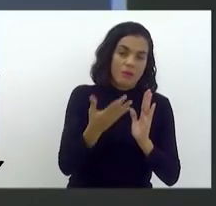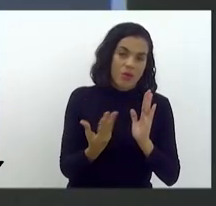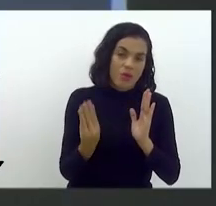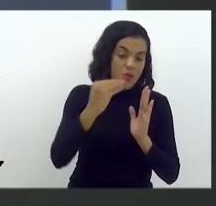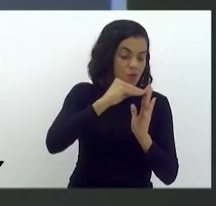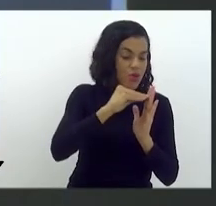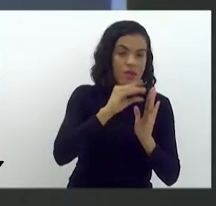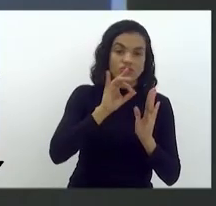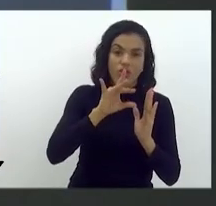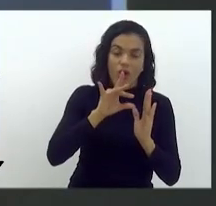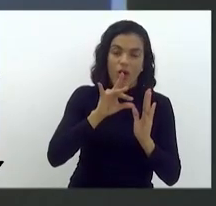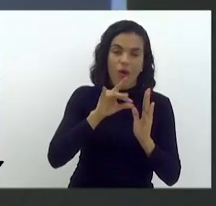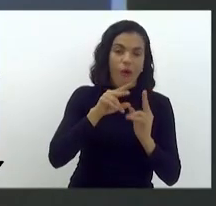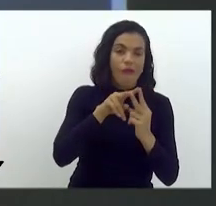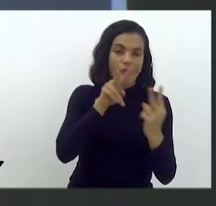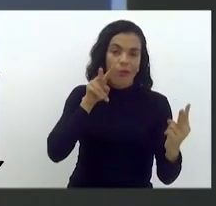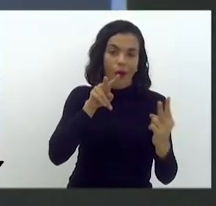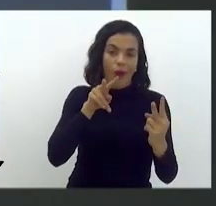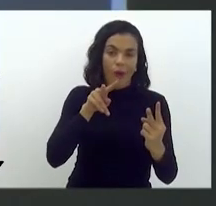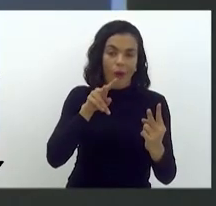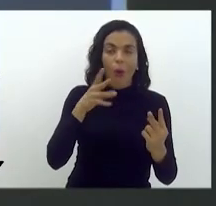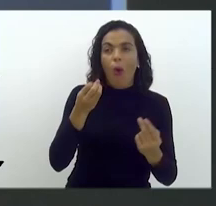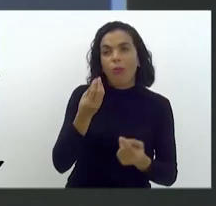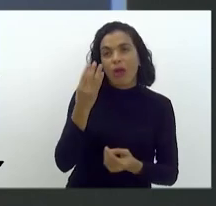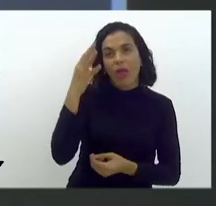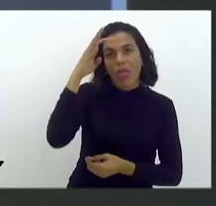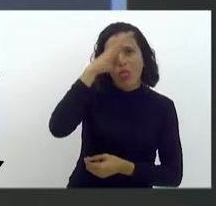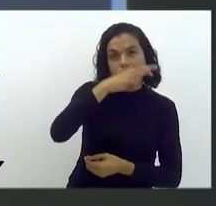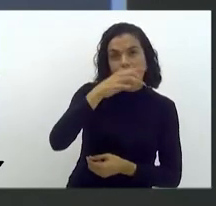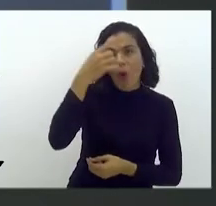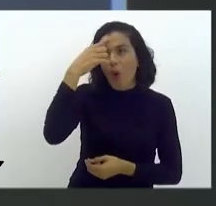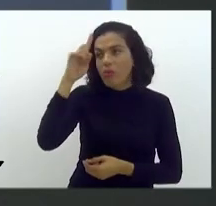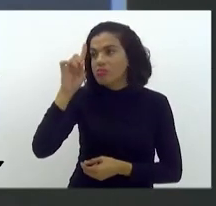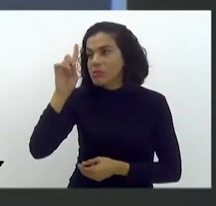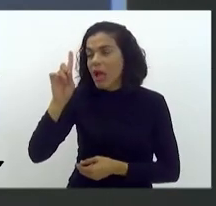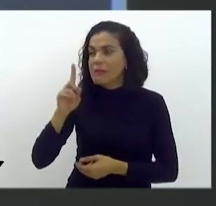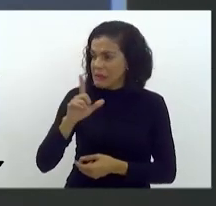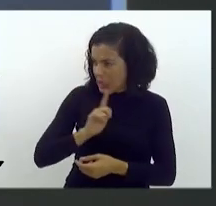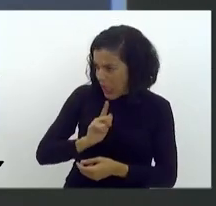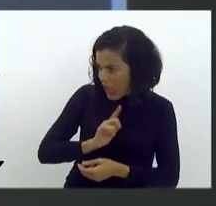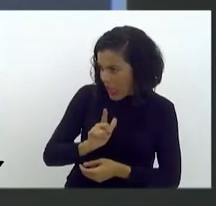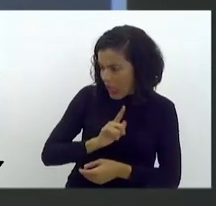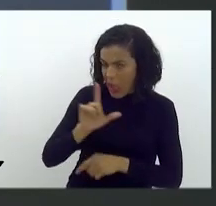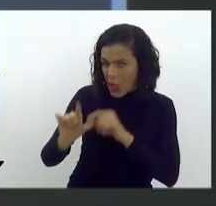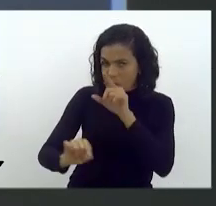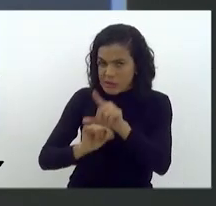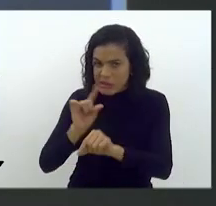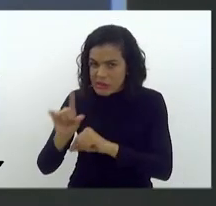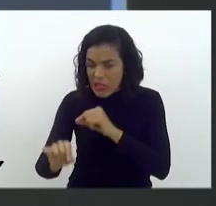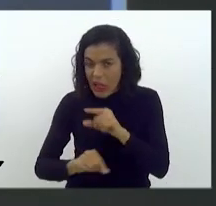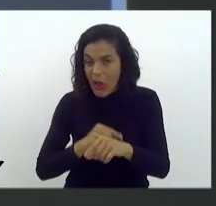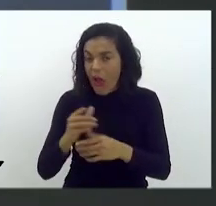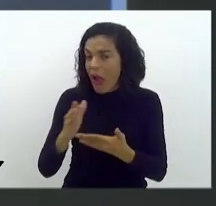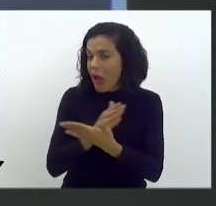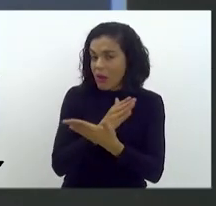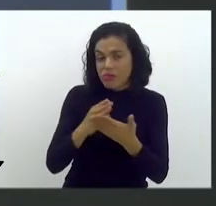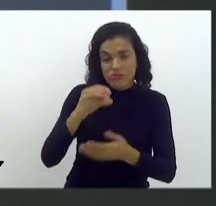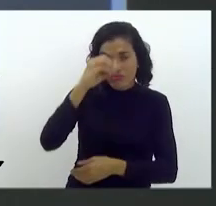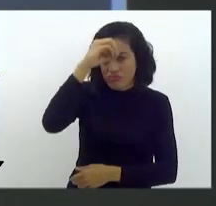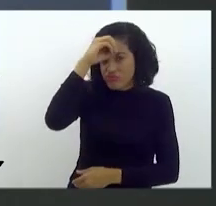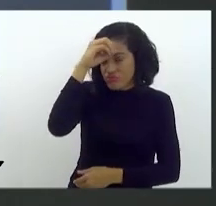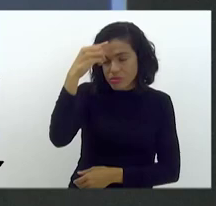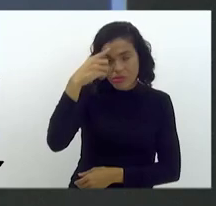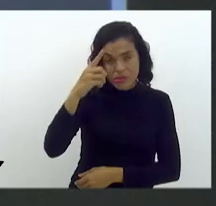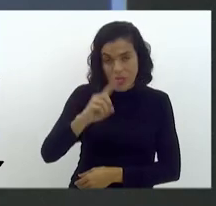cometido no ambiente virtual policial não inserir por esquecimento porque não sabe que tem não sabe que tem essa opção lá muitos não sabem